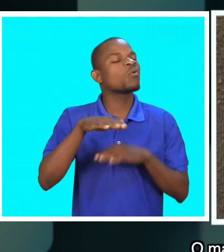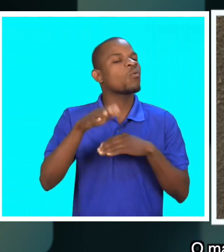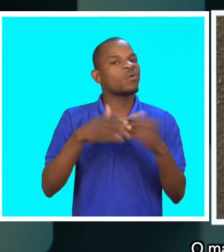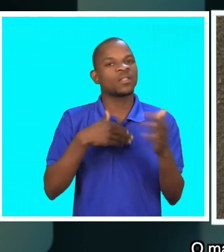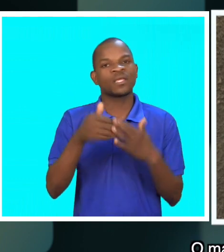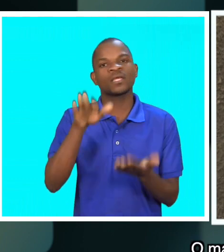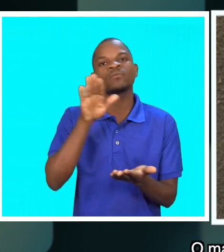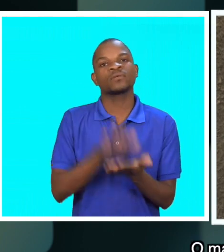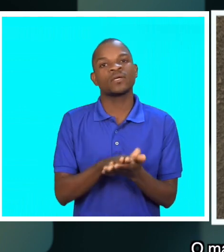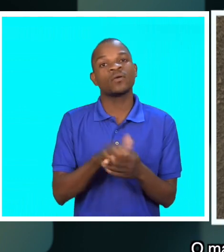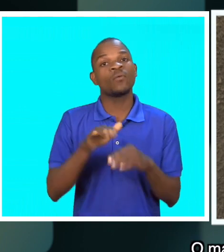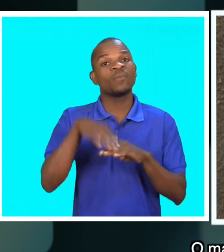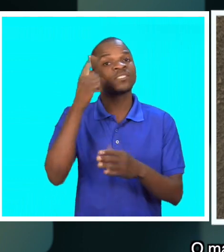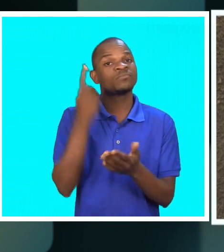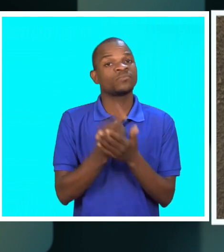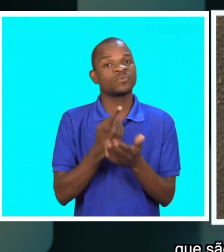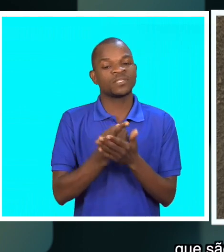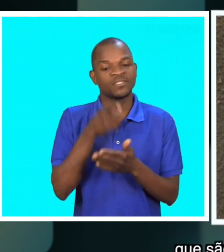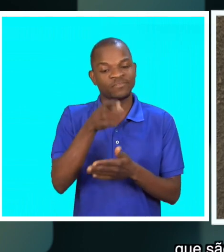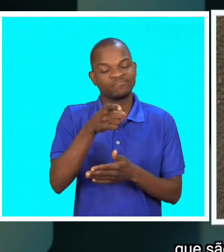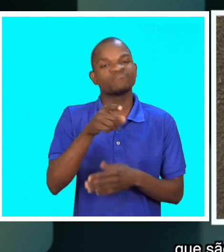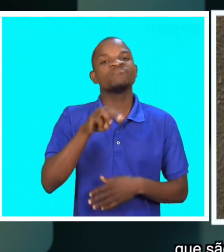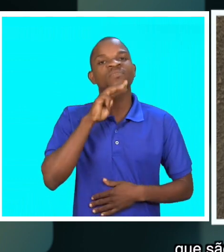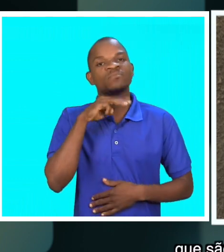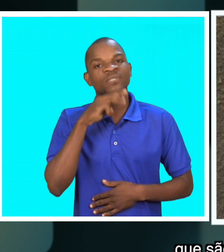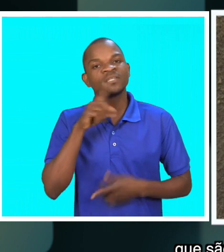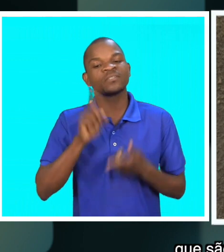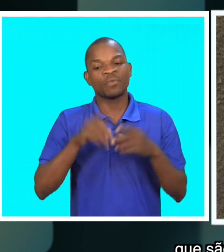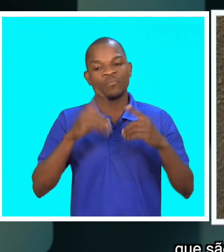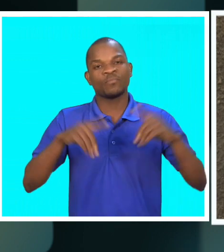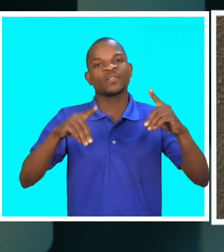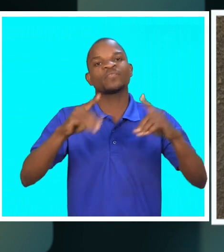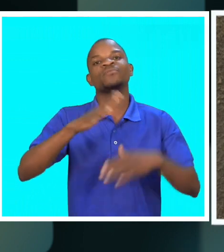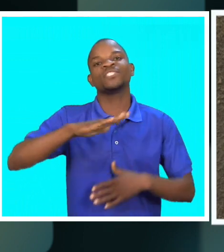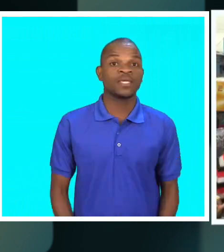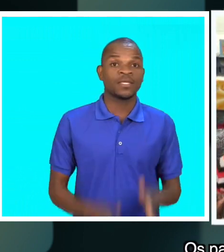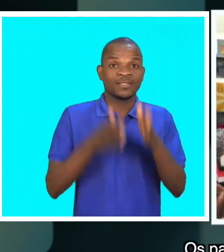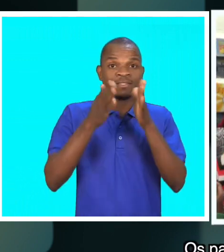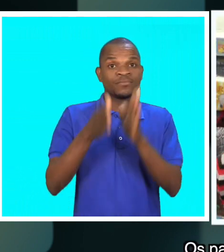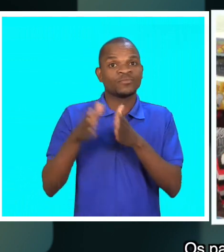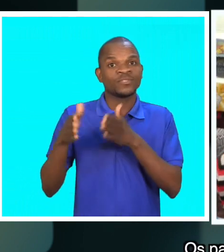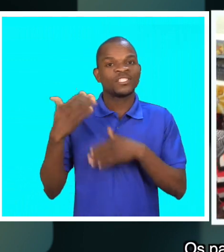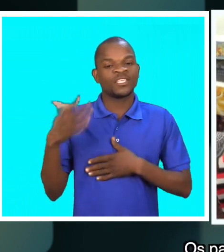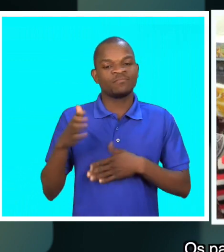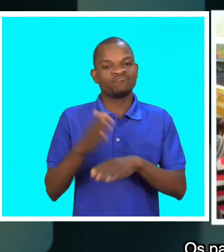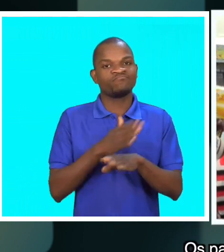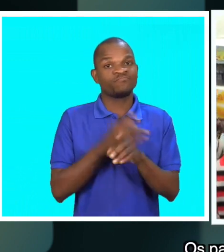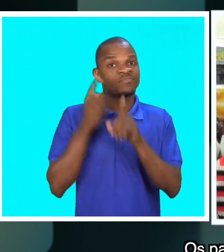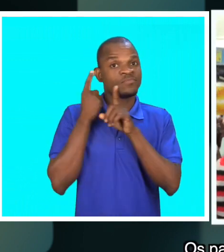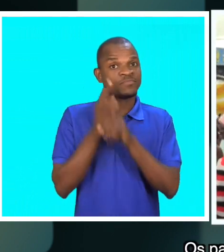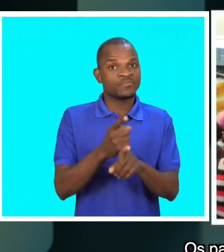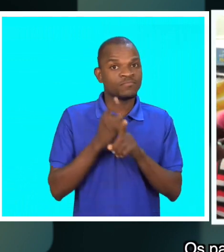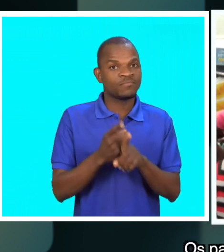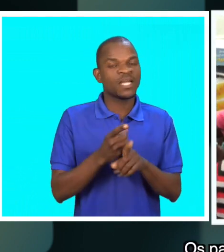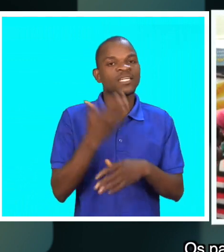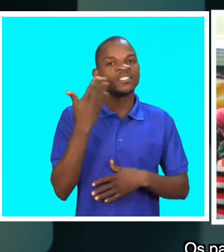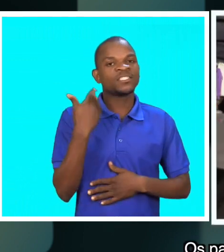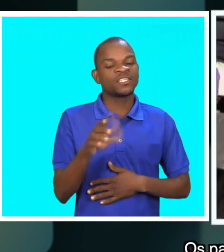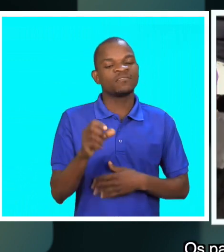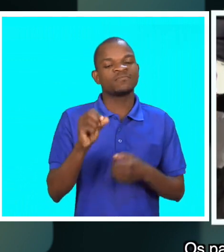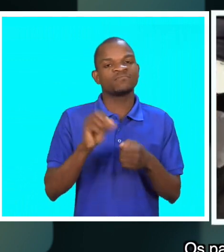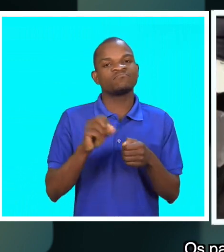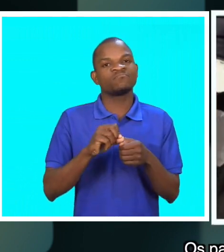importante é atingir o nosso grupo-alvo, que são as nossas mamás e a população em geral. Os participantes tiveram